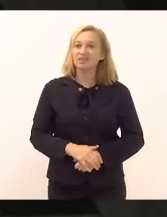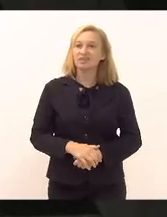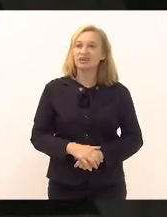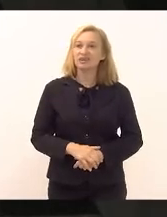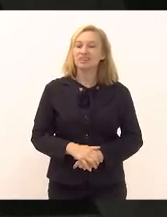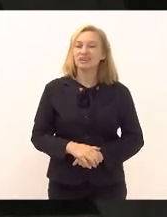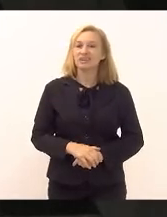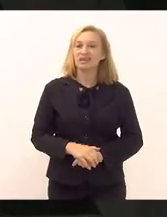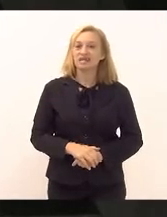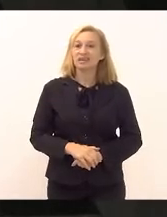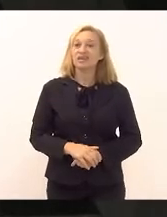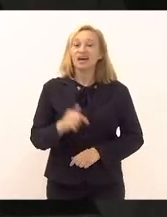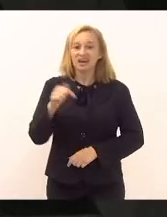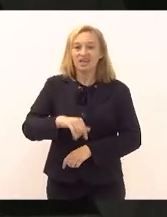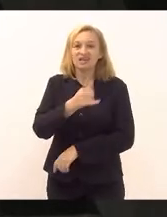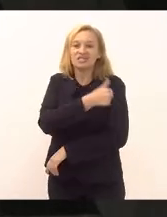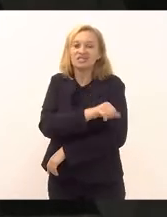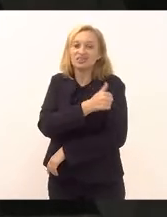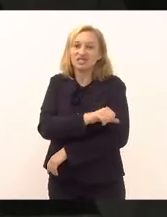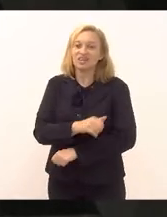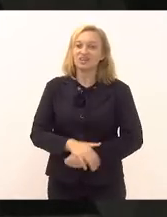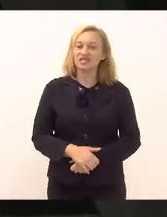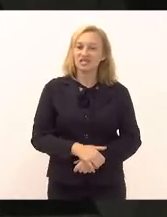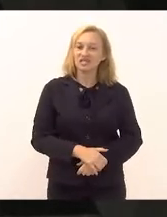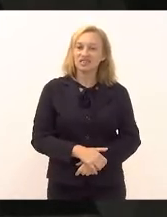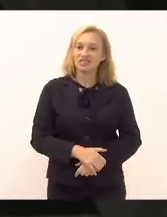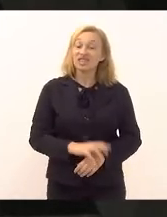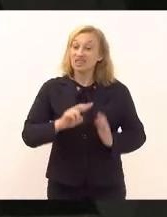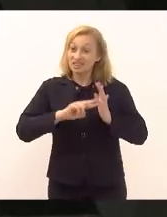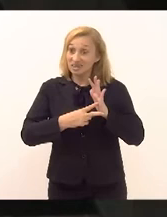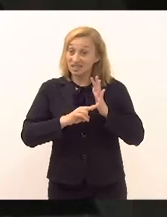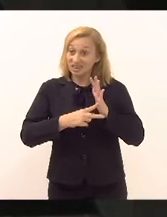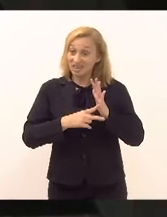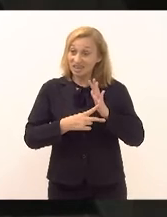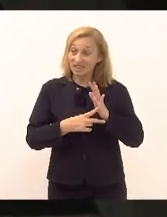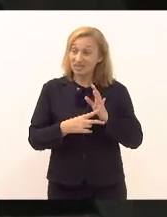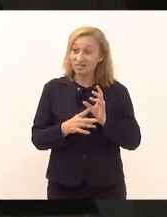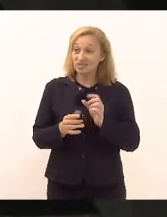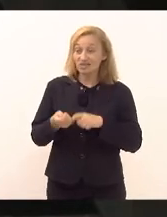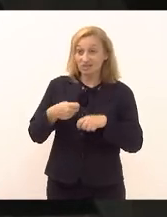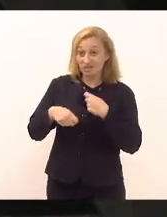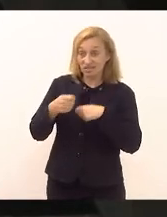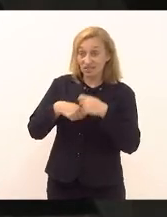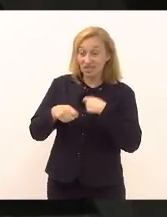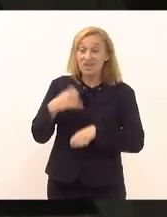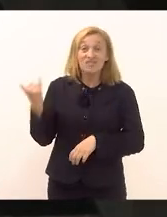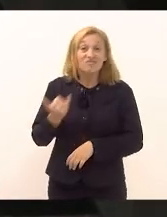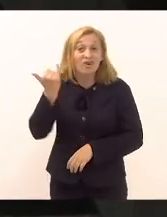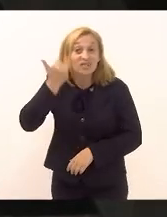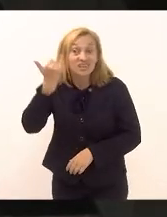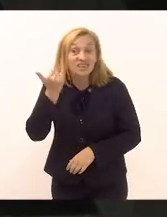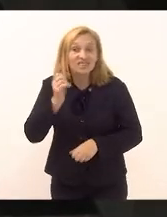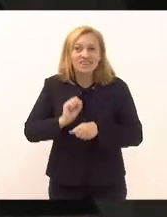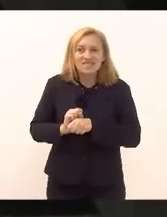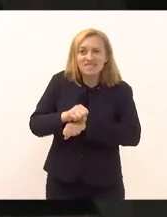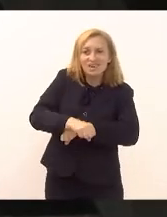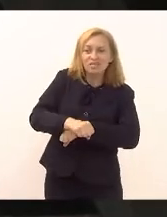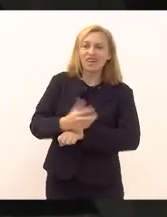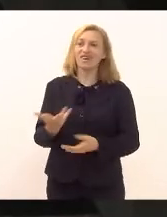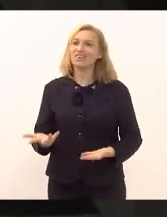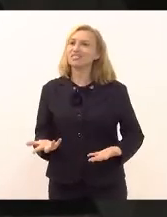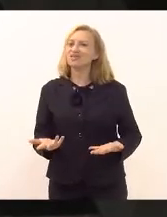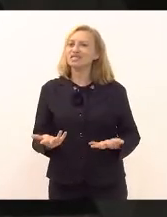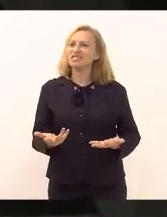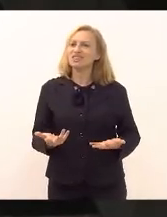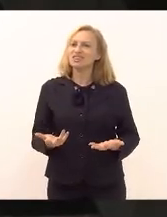aqui no Rio de Janeiro, na sede do Sindicato dos Comerciários, um importante seminário